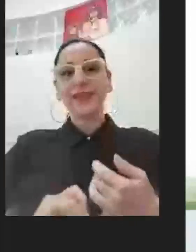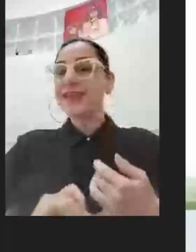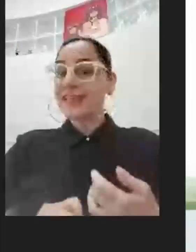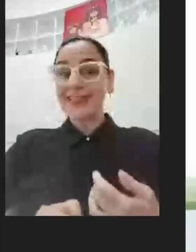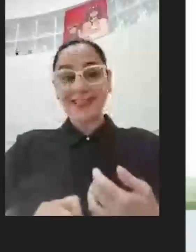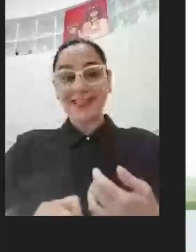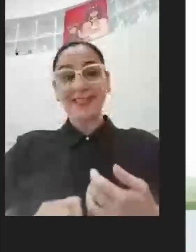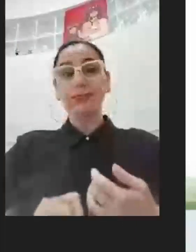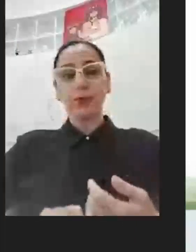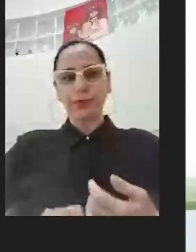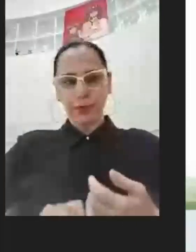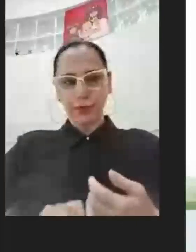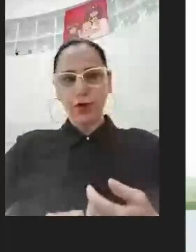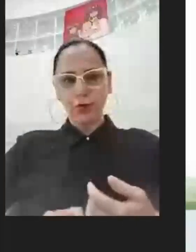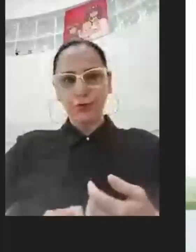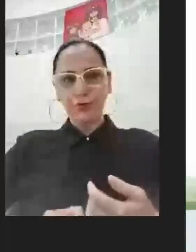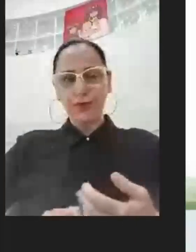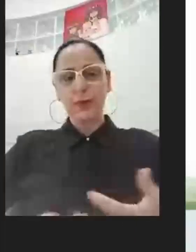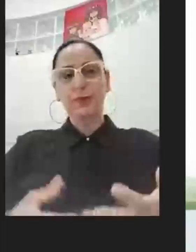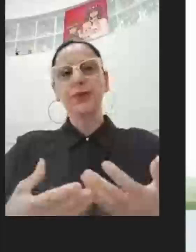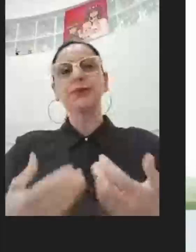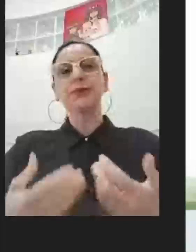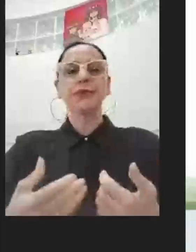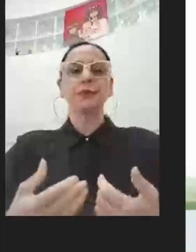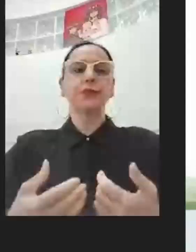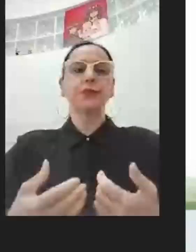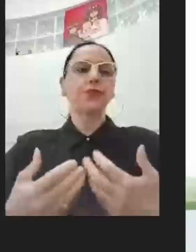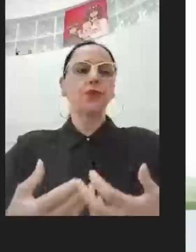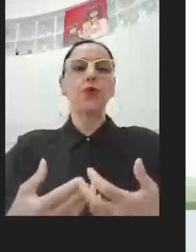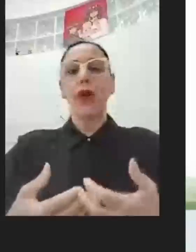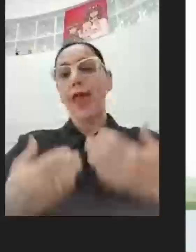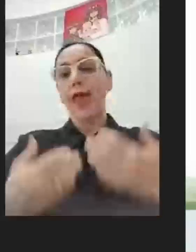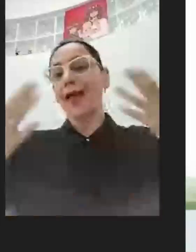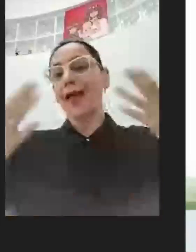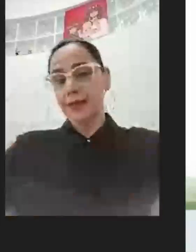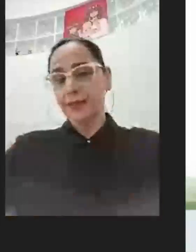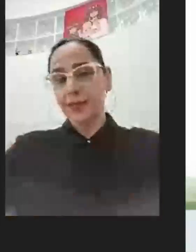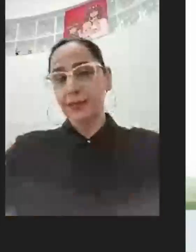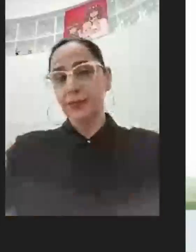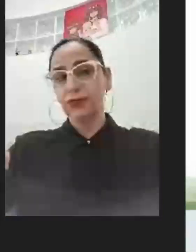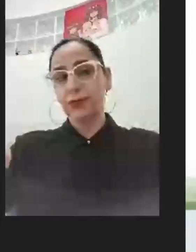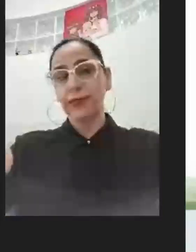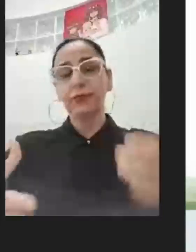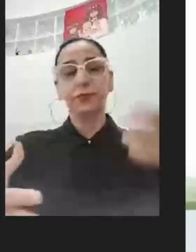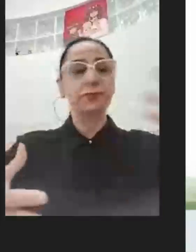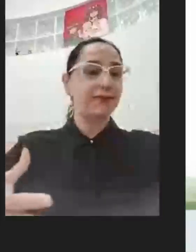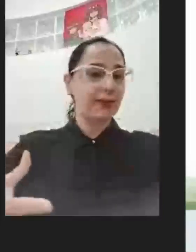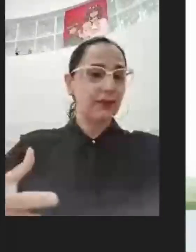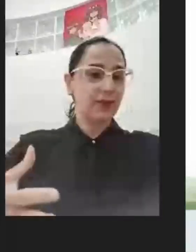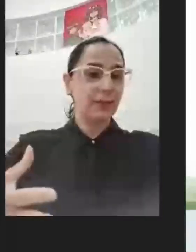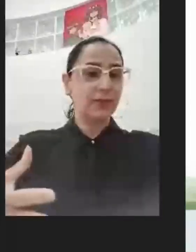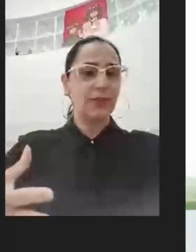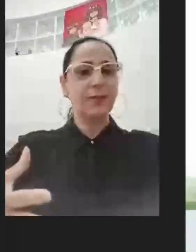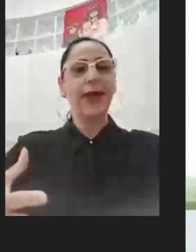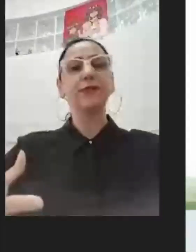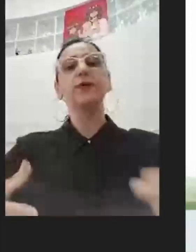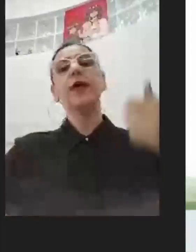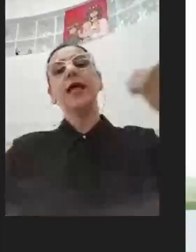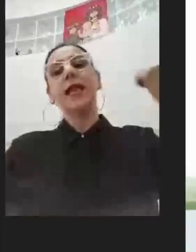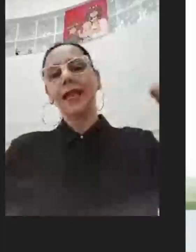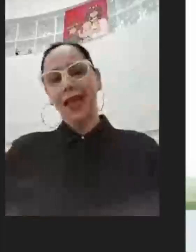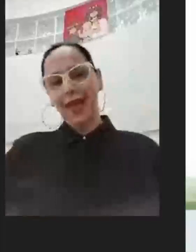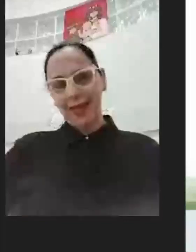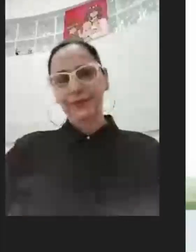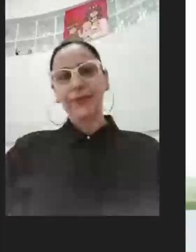menos idas em pronto-socorro. Então, menos idas em pronto-socorro a criança fica menos doente, o pai vai gastar